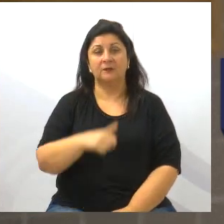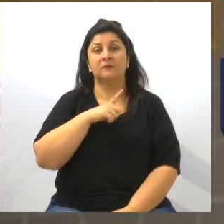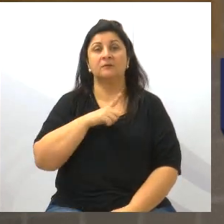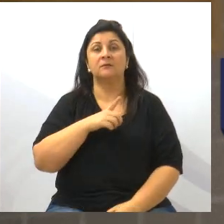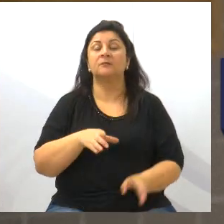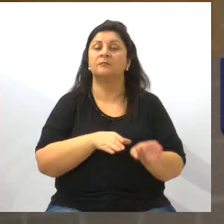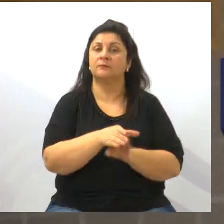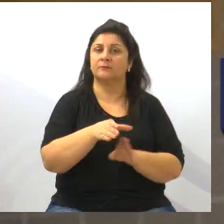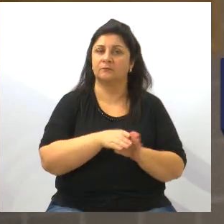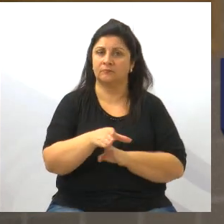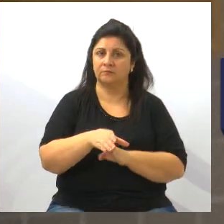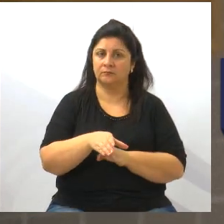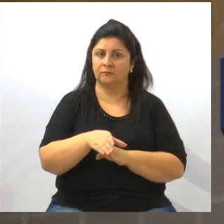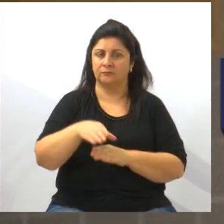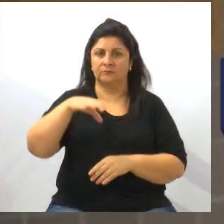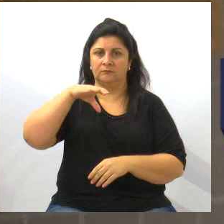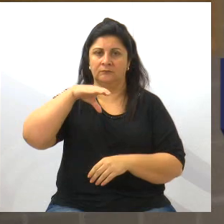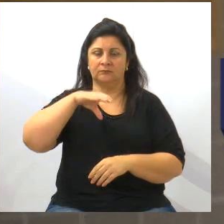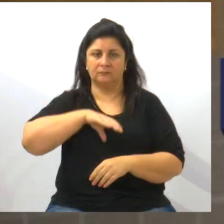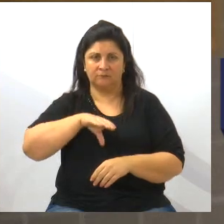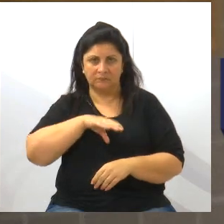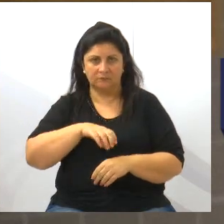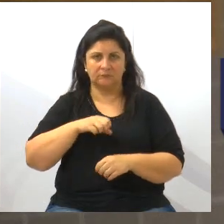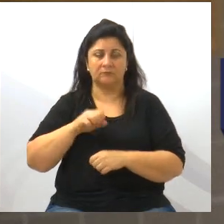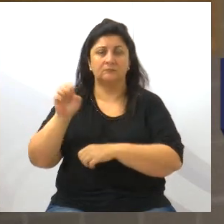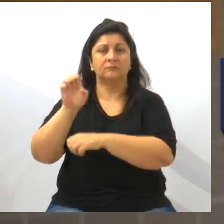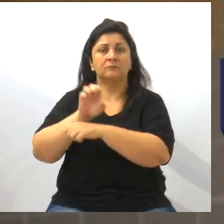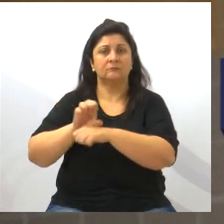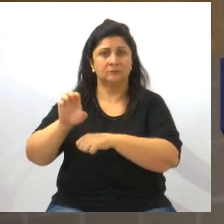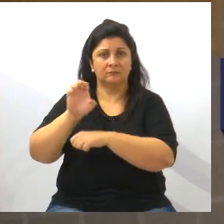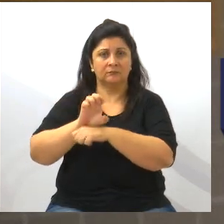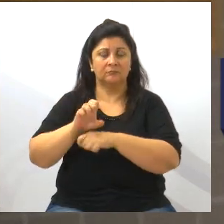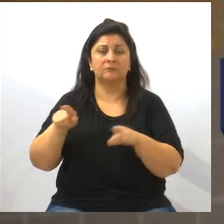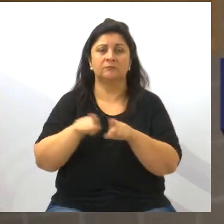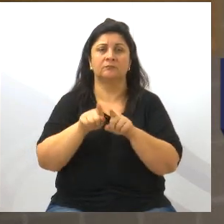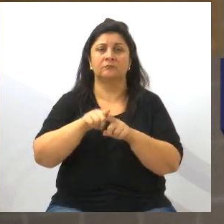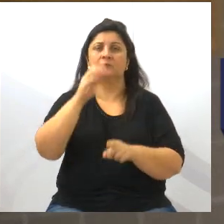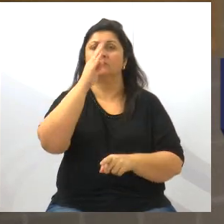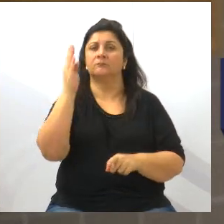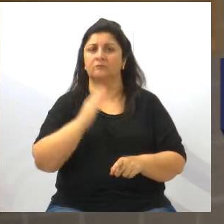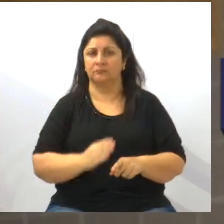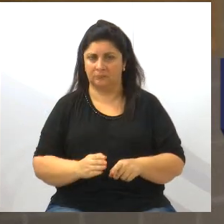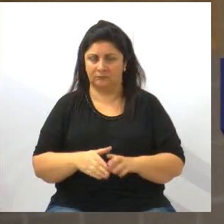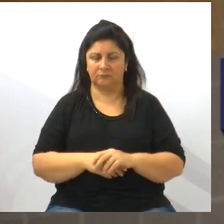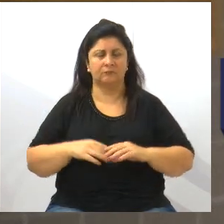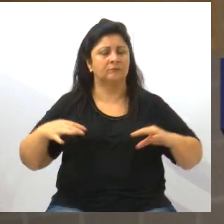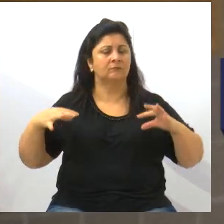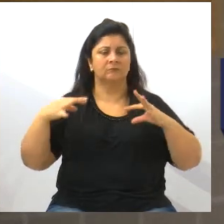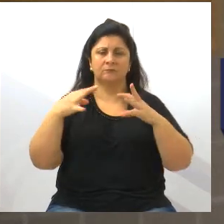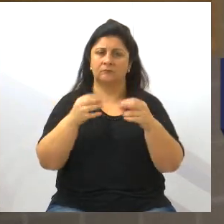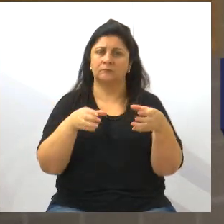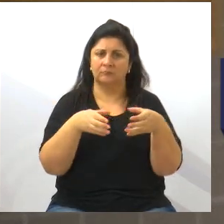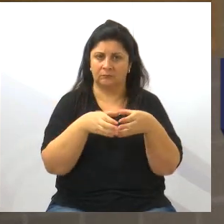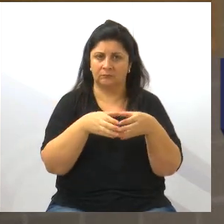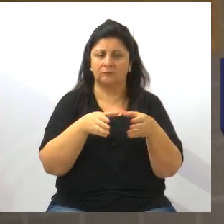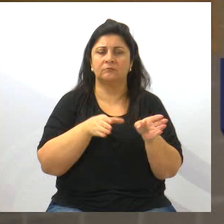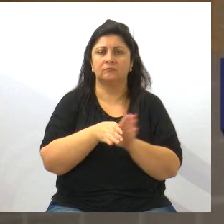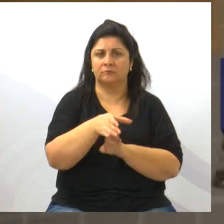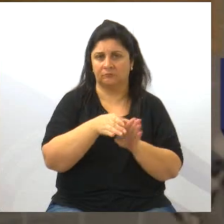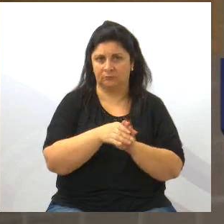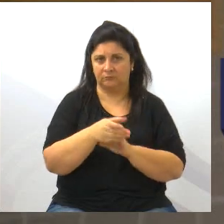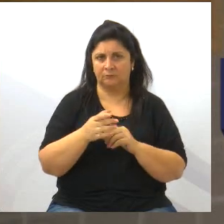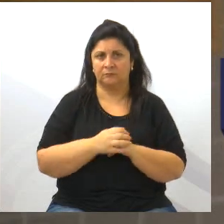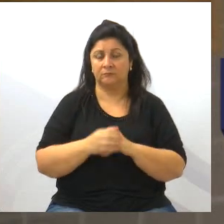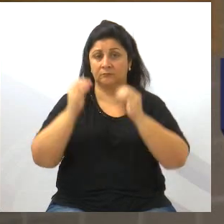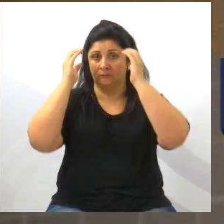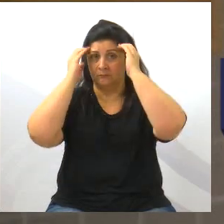conselhos municipais, os estaduais e os nacionais. Então, todos os conselhos se submetem